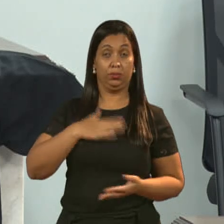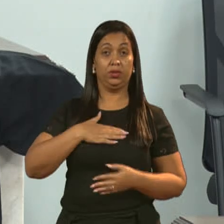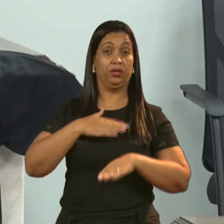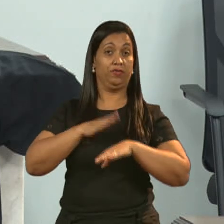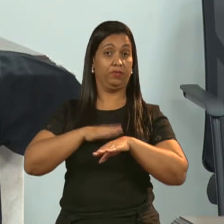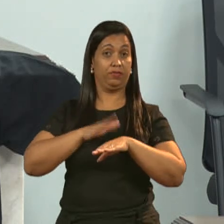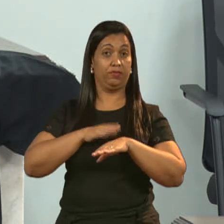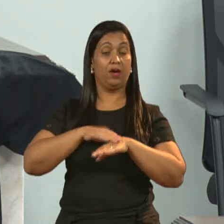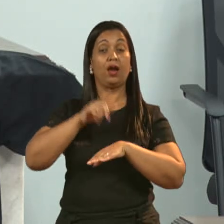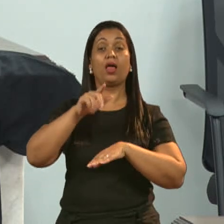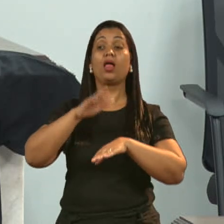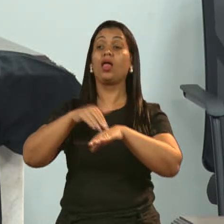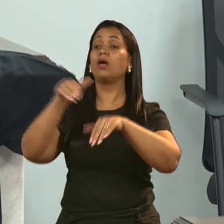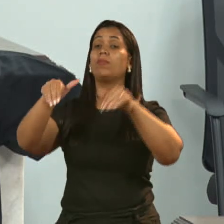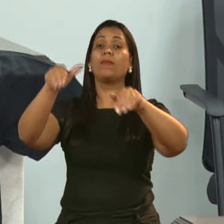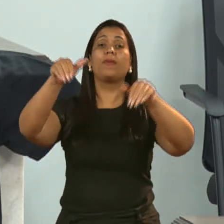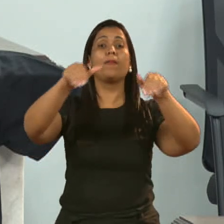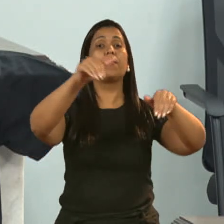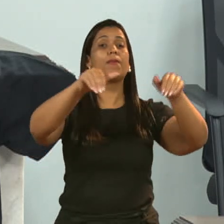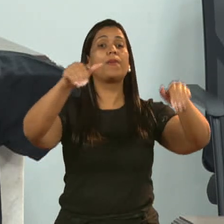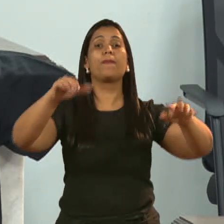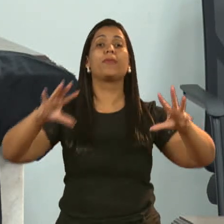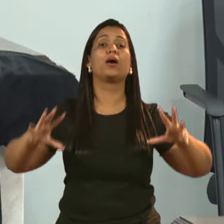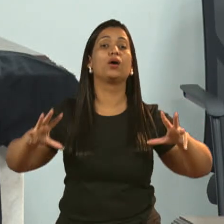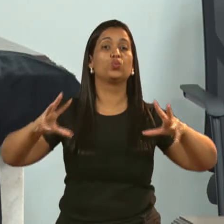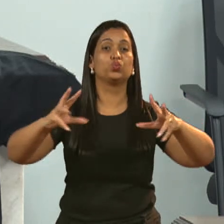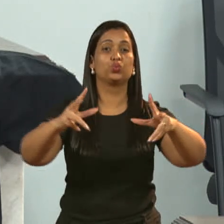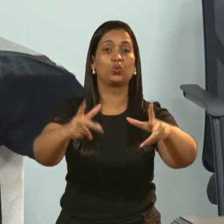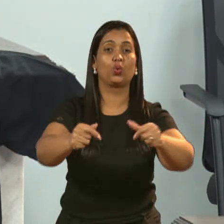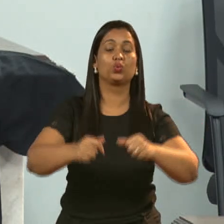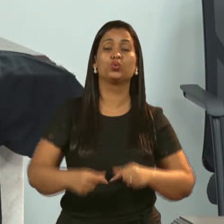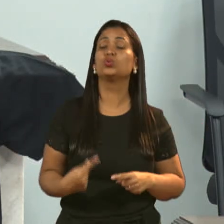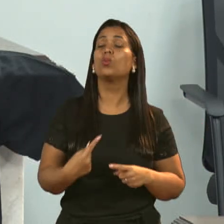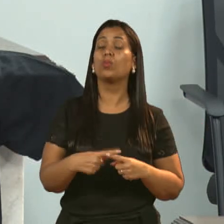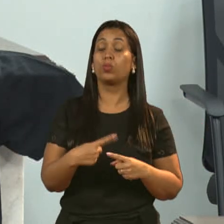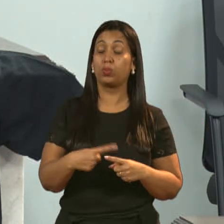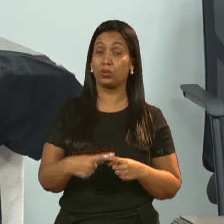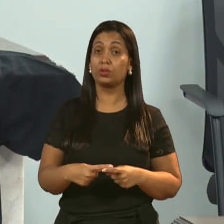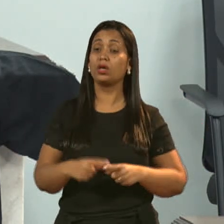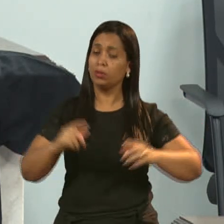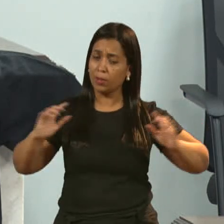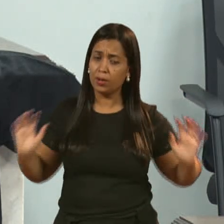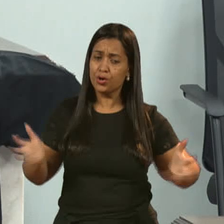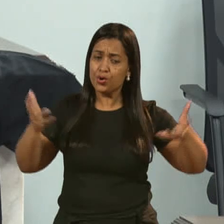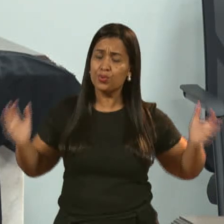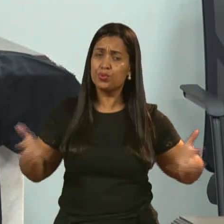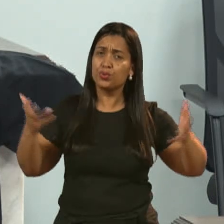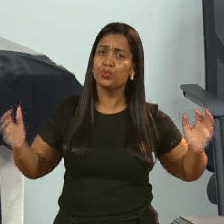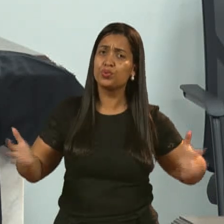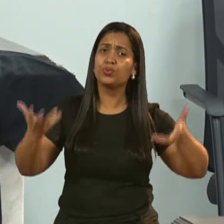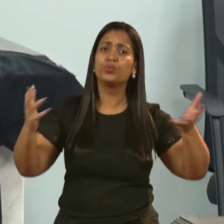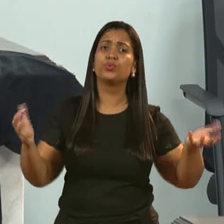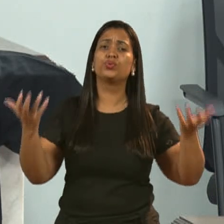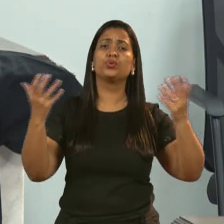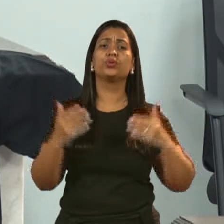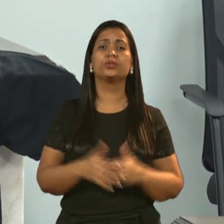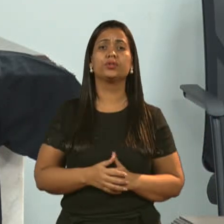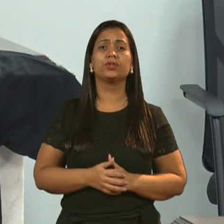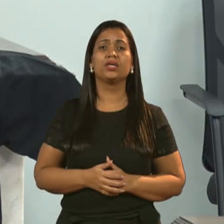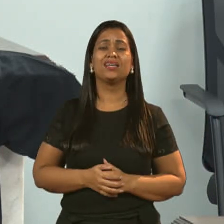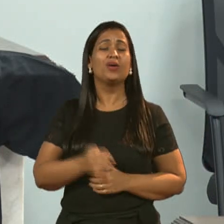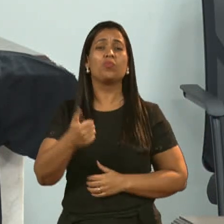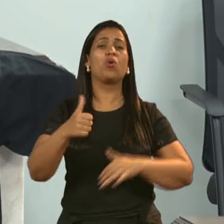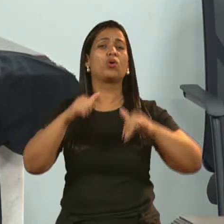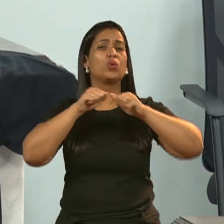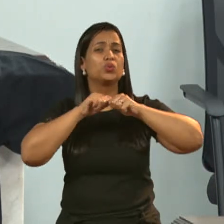é chamar a todos e a todas para dar engajamento para essas questões que de pouco difundidas e